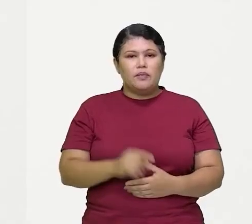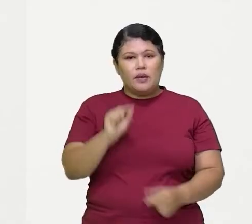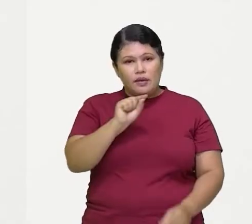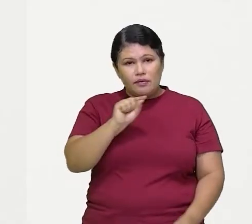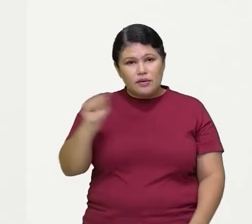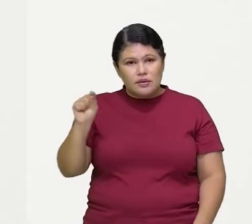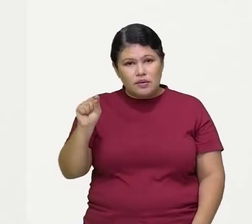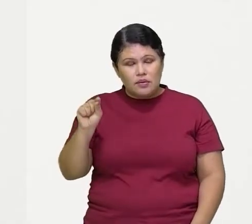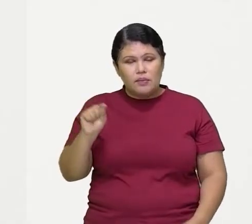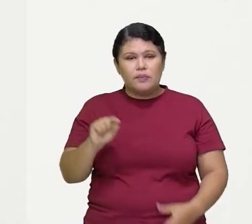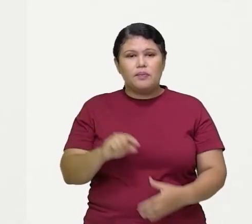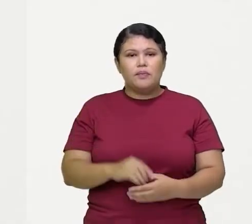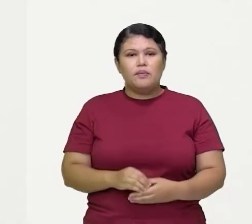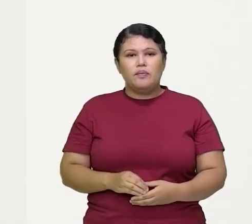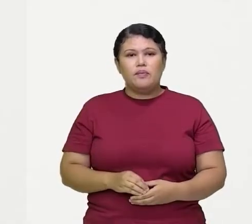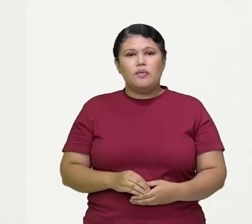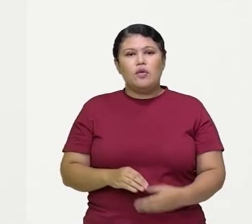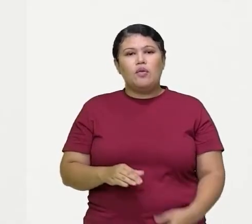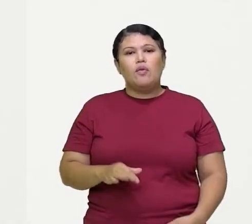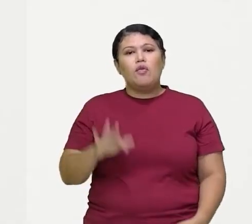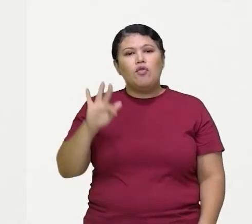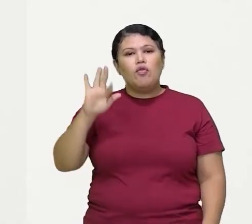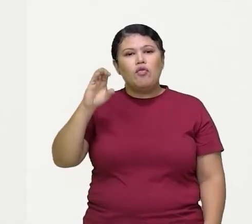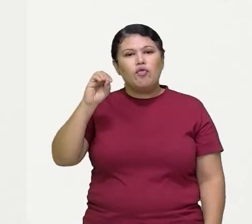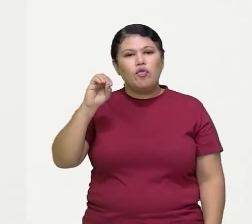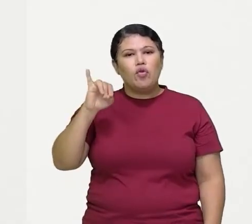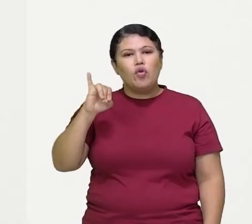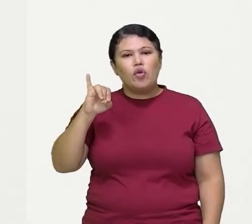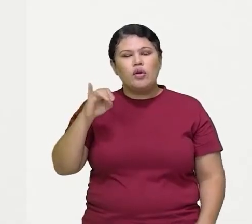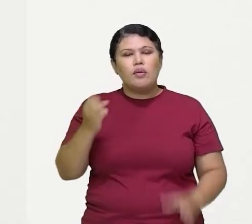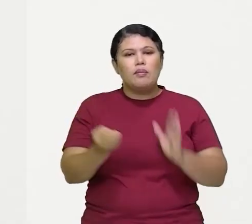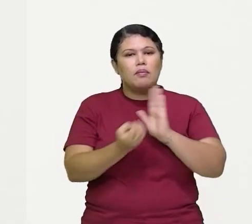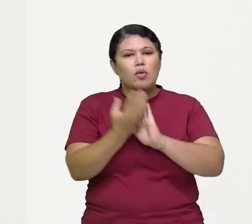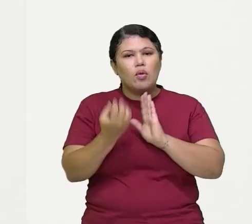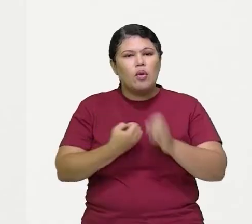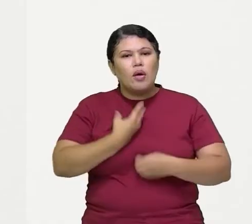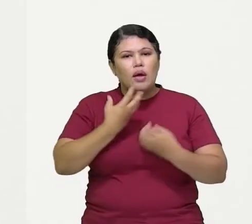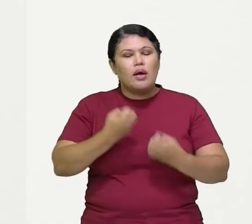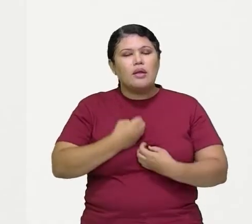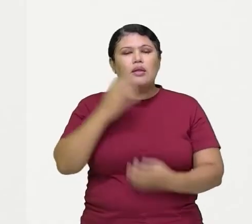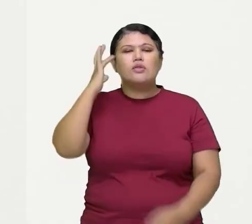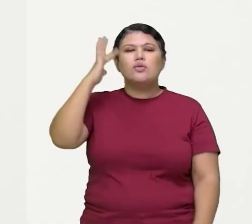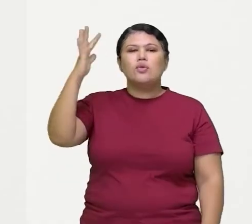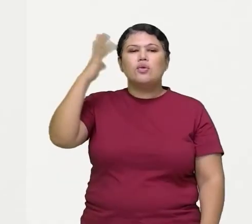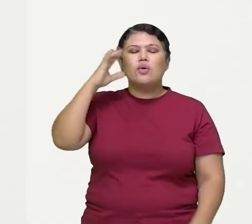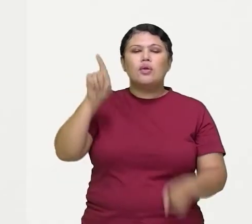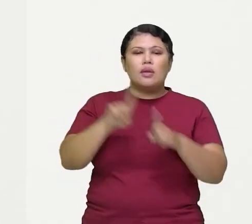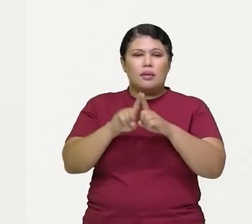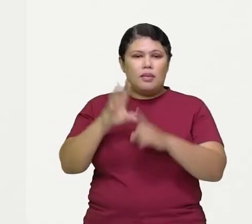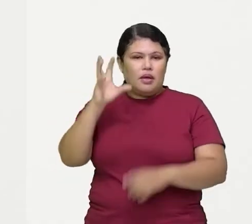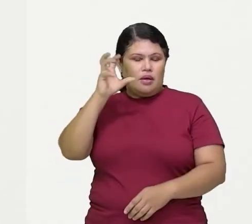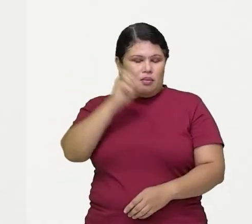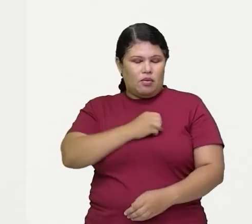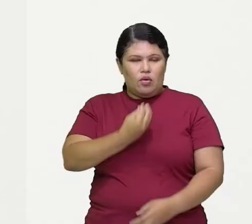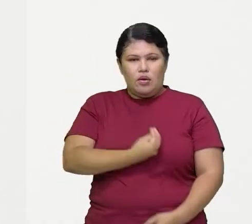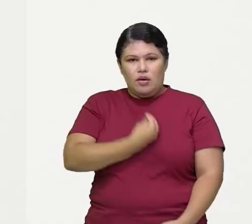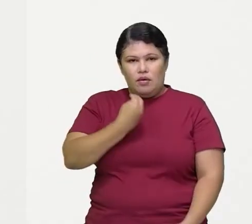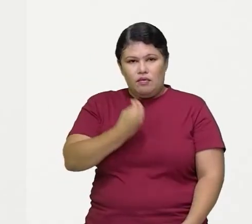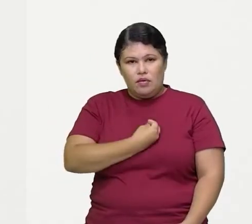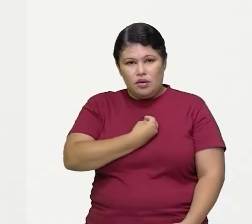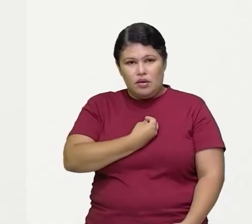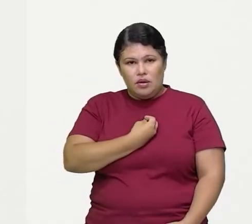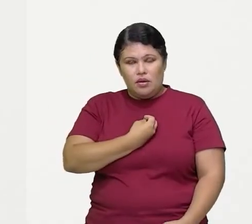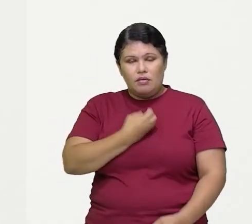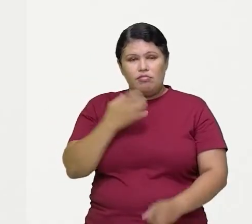Travessão novamente. Foi-se poeta, sonhou e amou na vida. Para